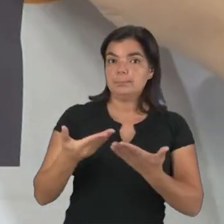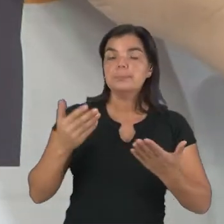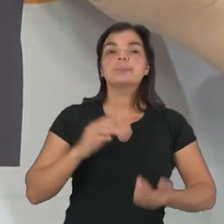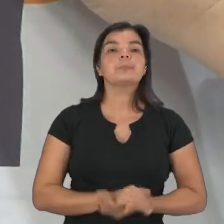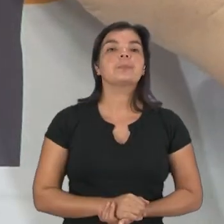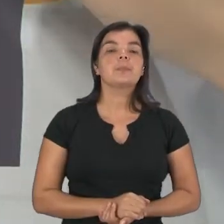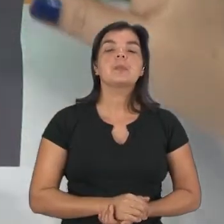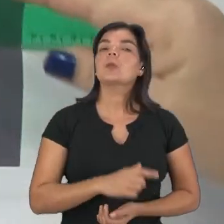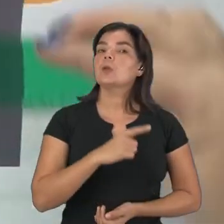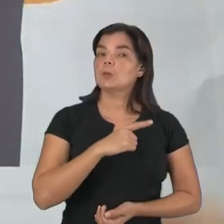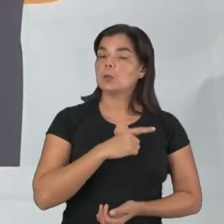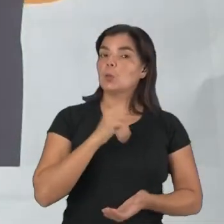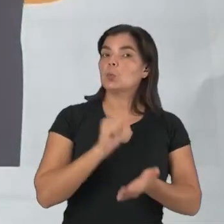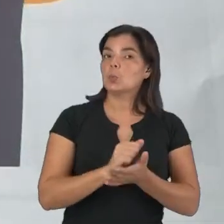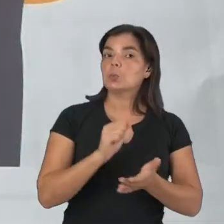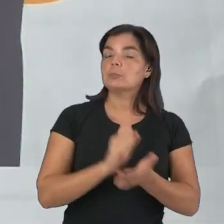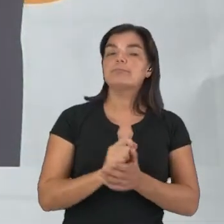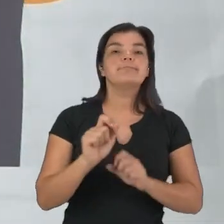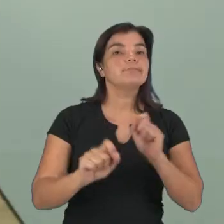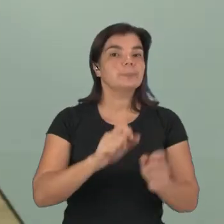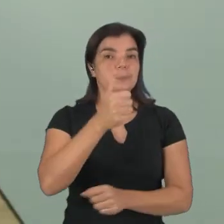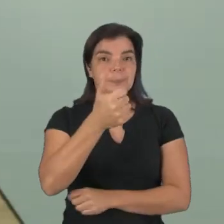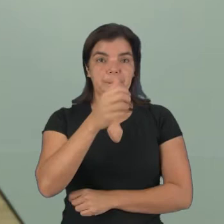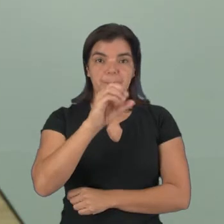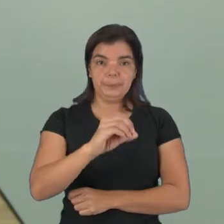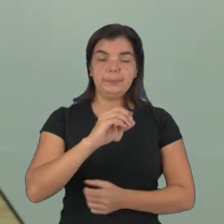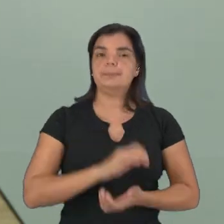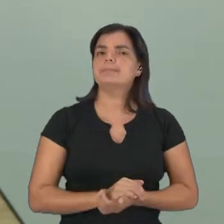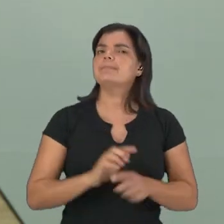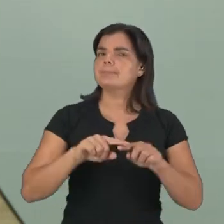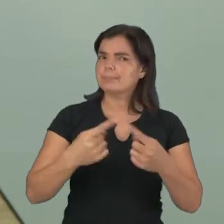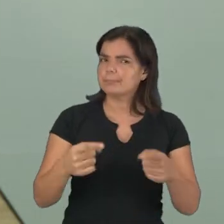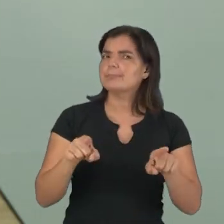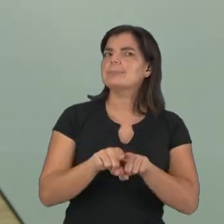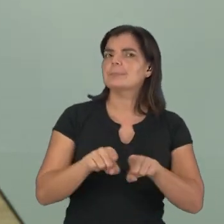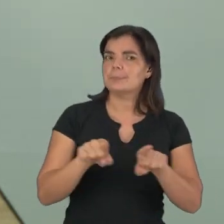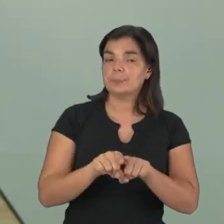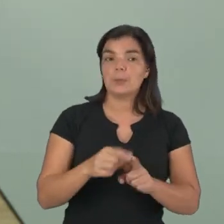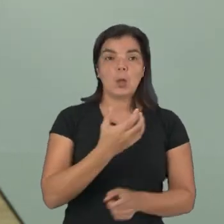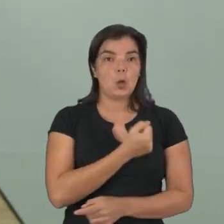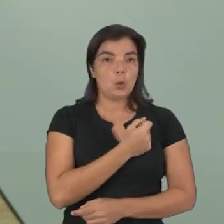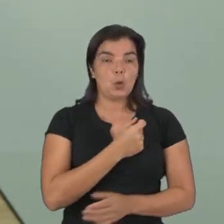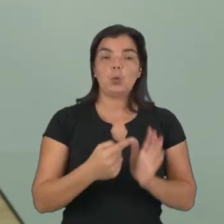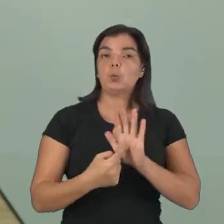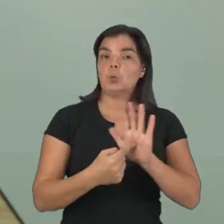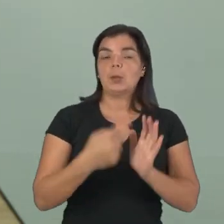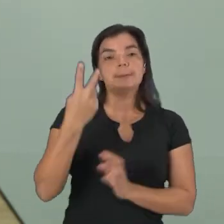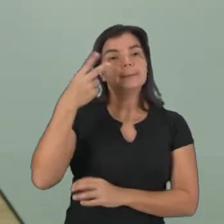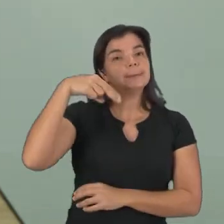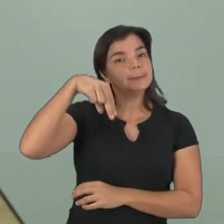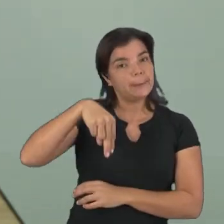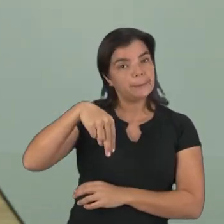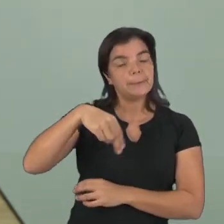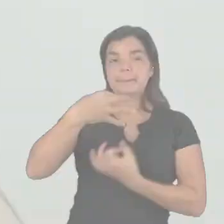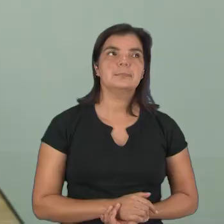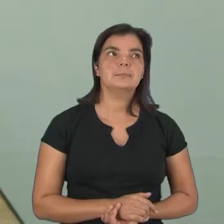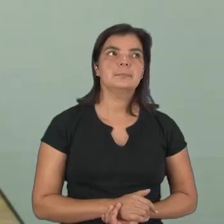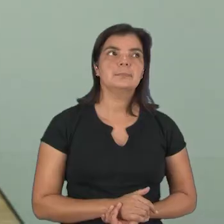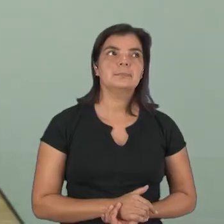aqui, eles estão escritos na forma decimal, mas ele vem desses números naturais,